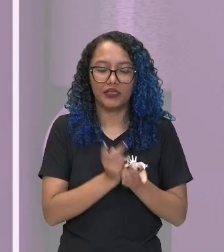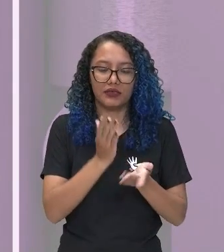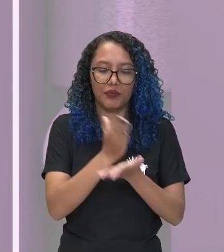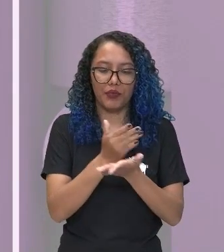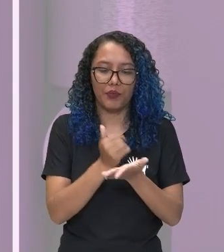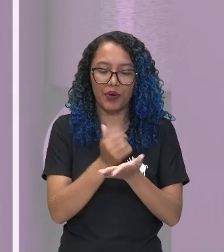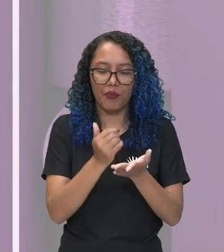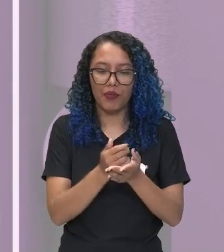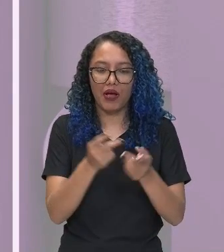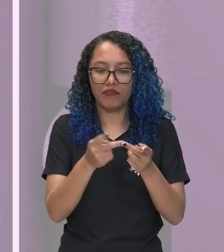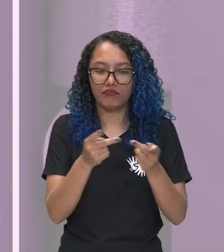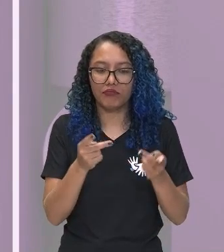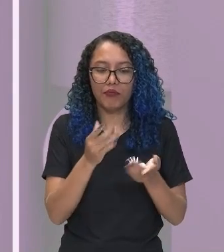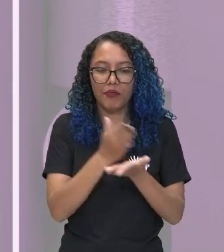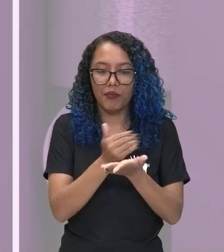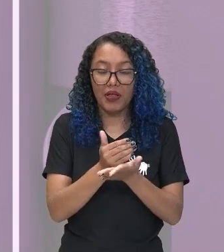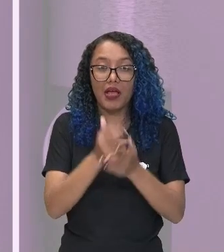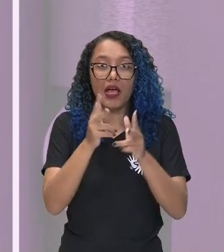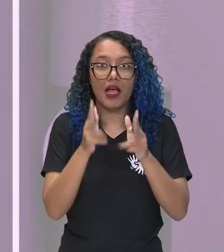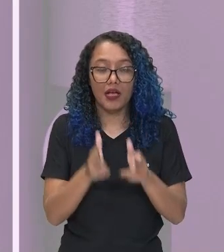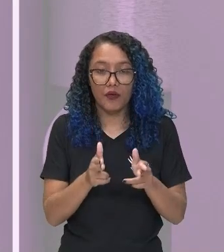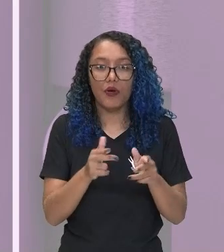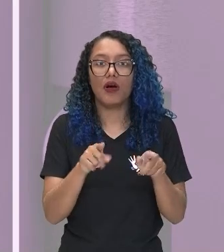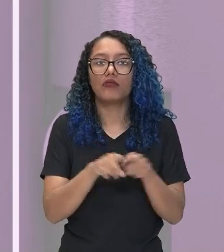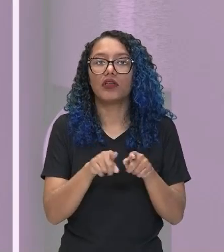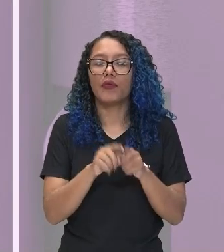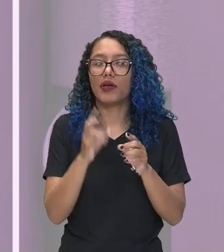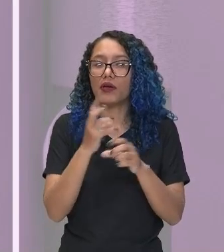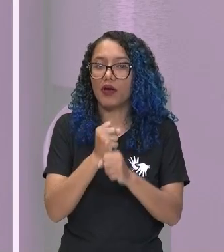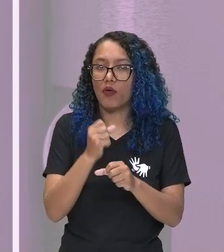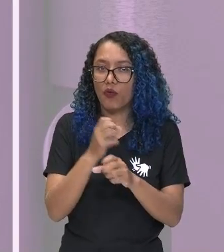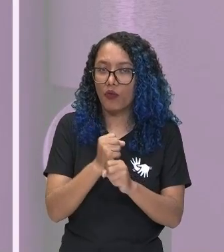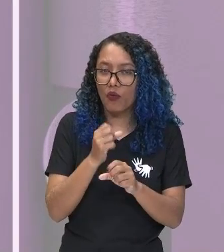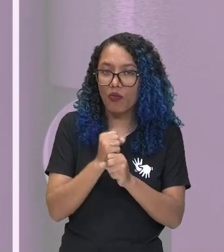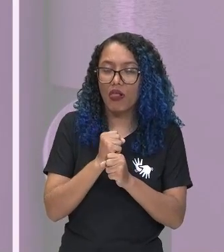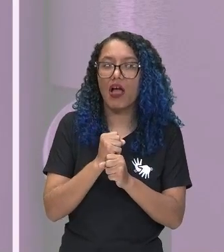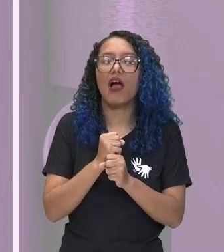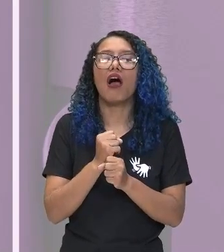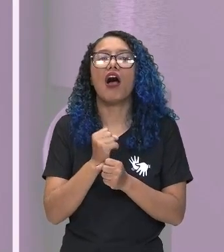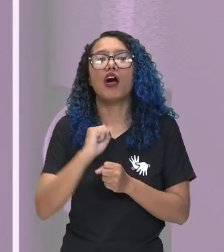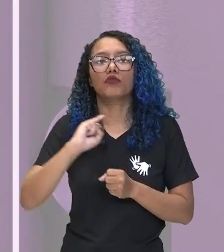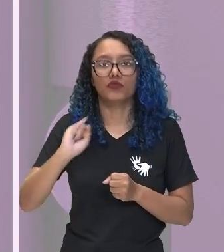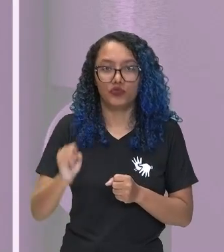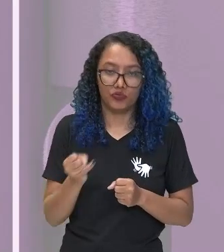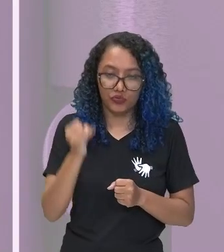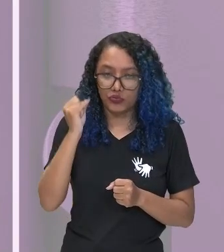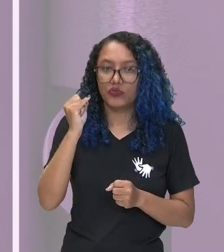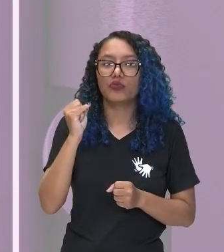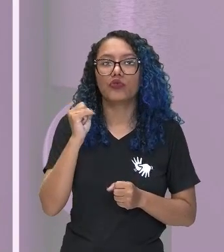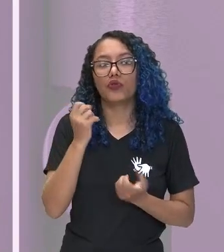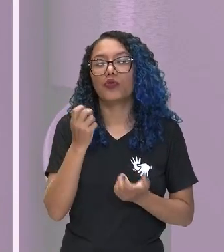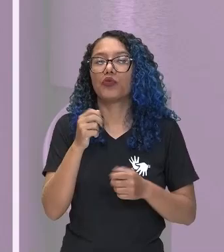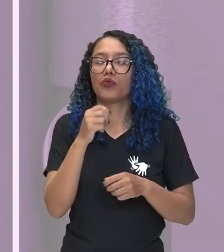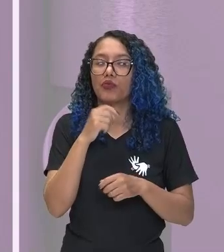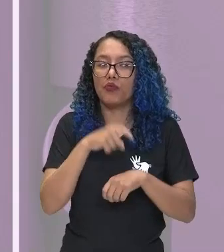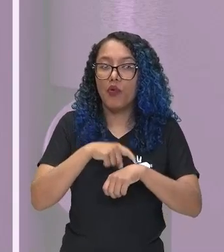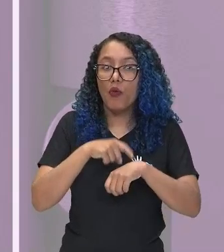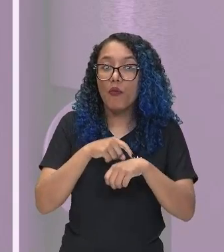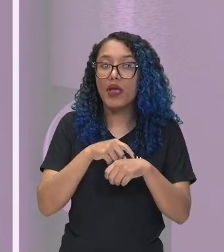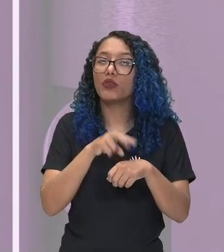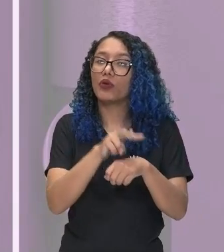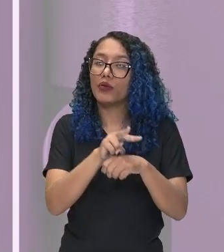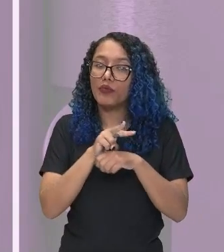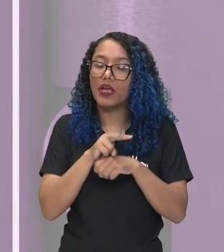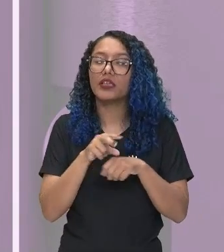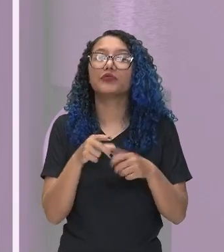iguais, também calcular aí a taxa de juros quando nós vamos fazer empréstimos, e a fração decimal está aí imbuída,